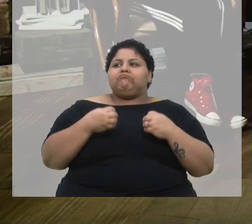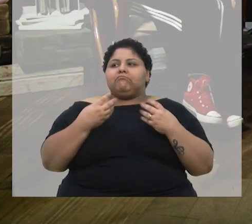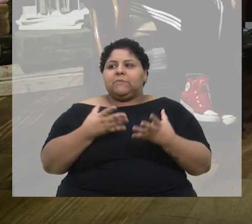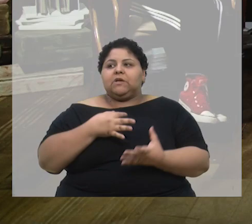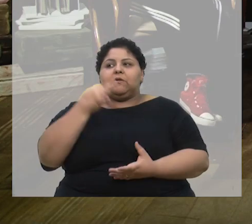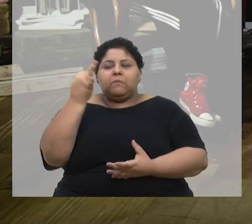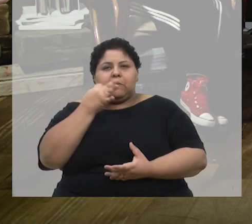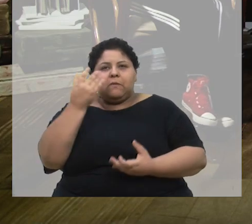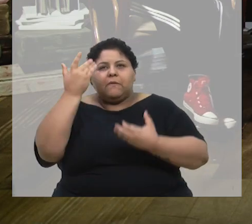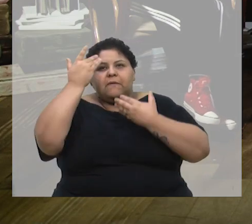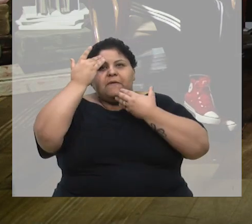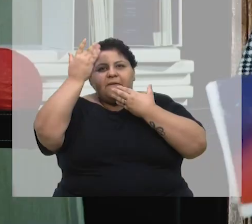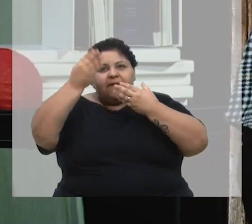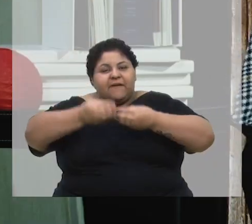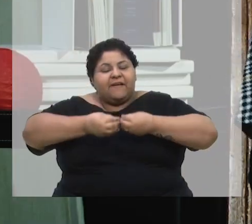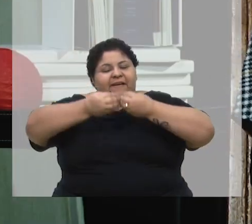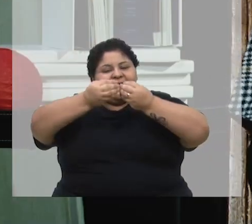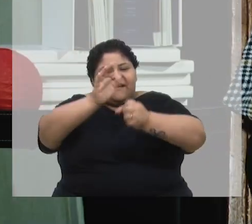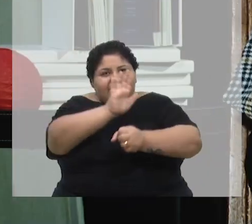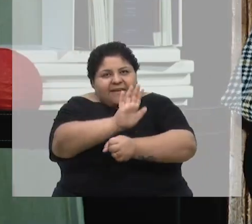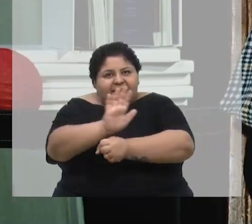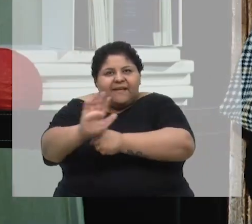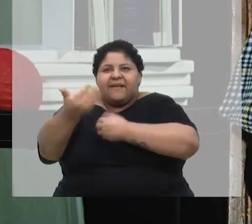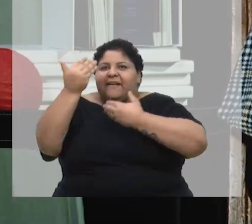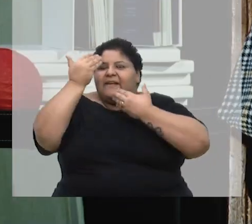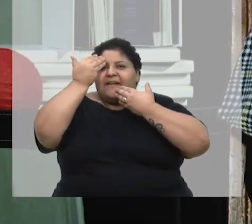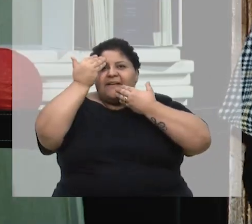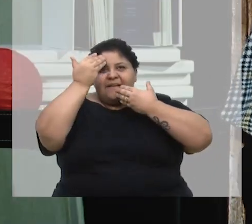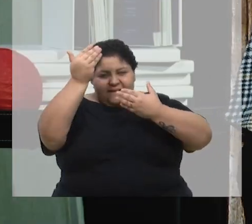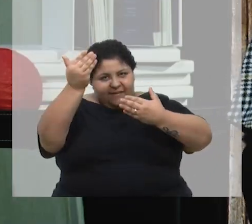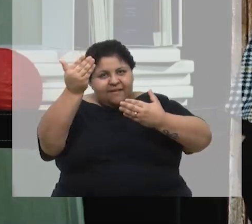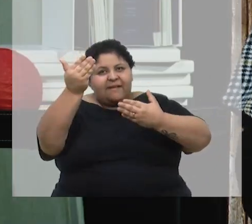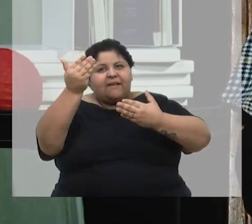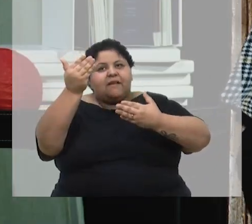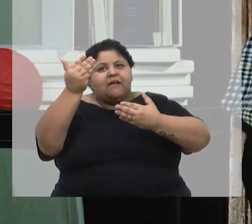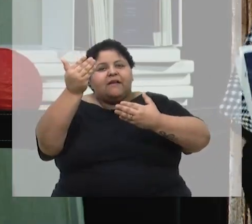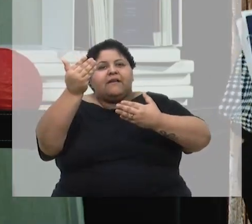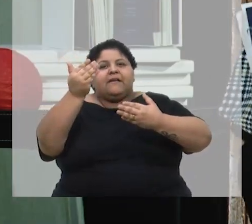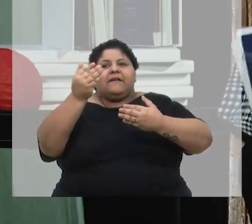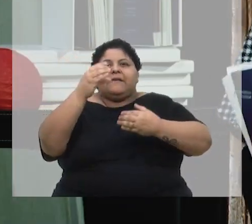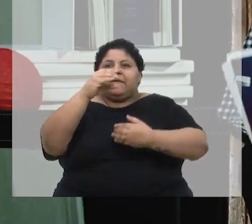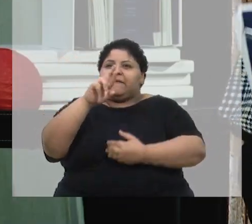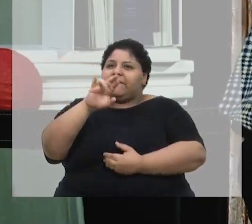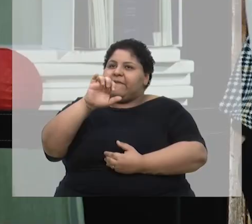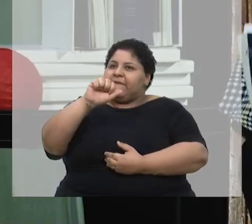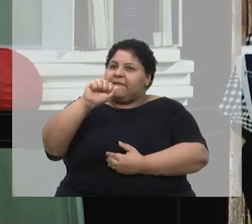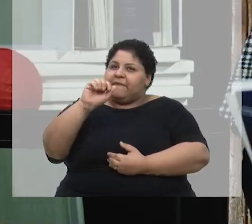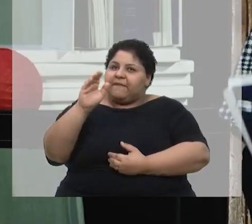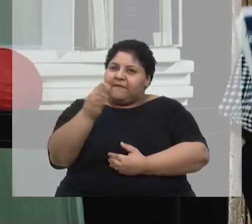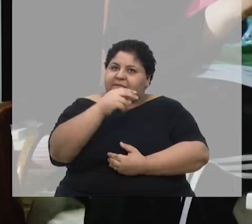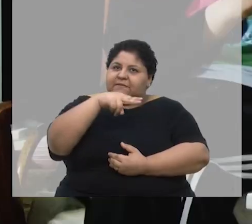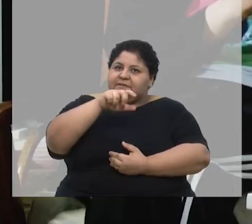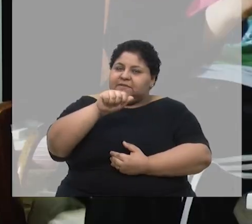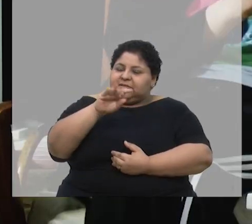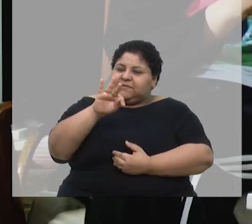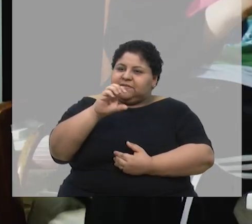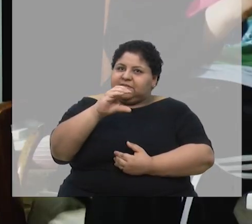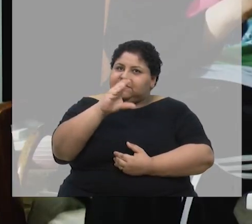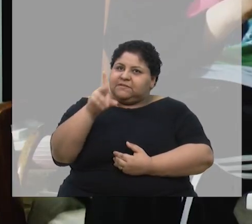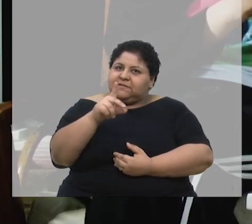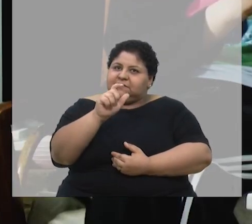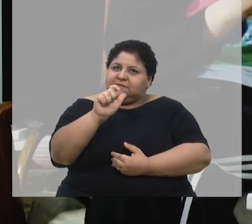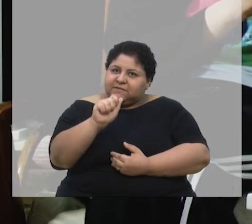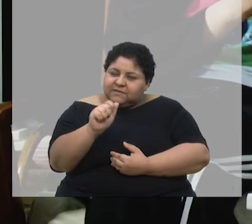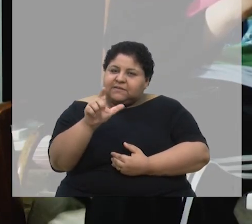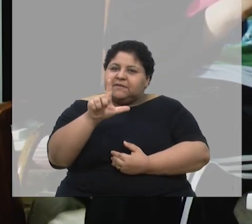lindo. Bom, ótimo, obrigada pela contribuição, obrigada por disponibilizar o tempo de vocês, Cris, Natasha,